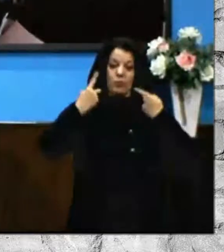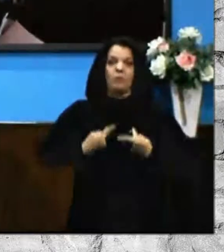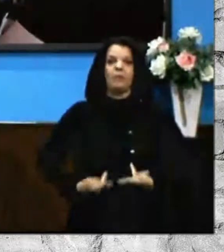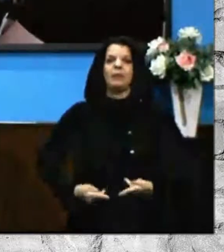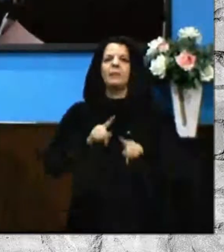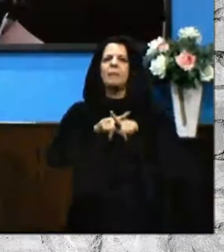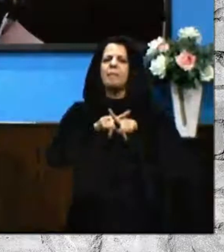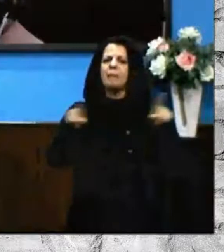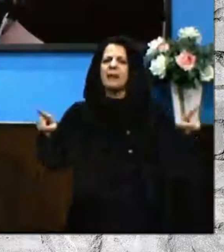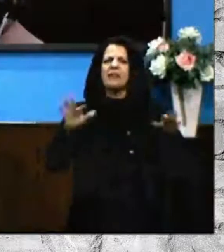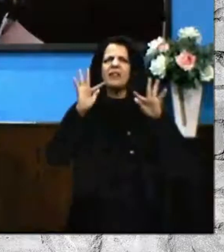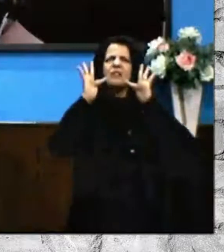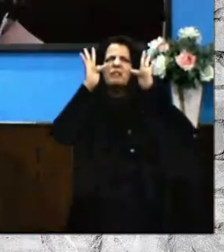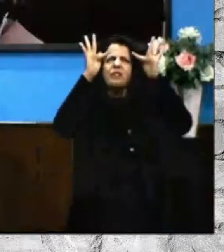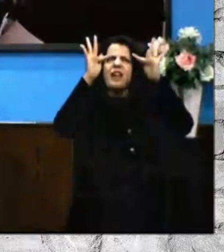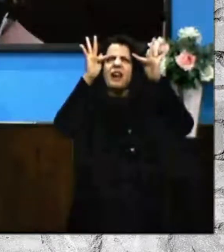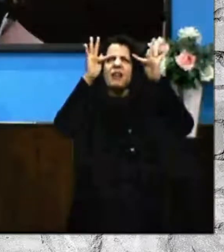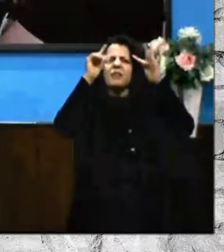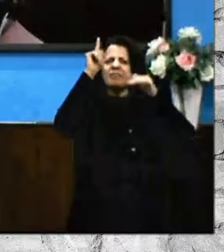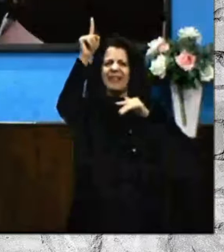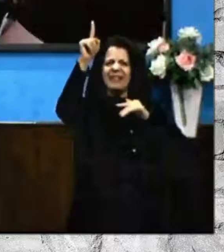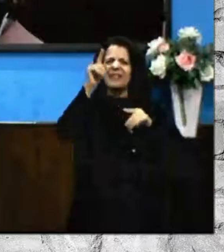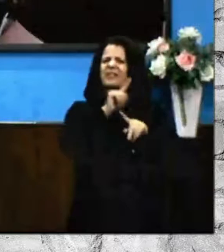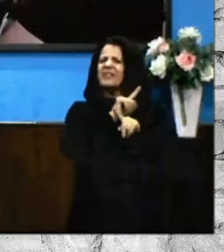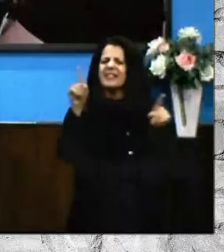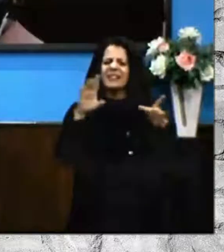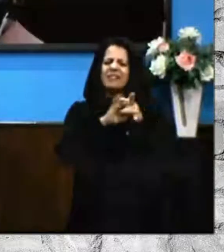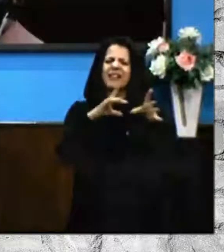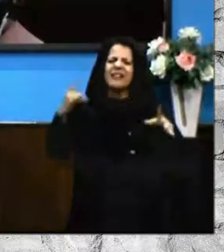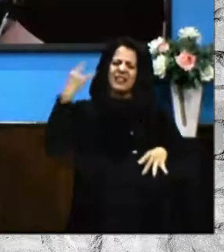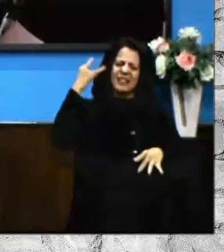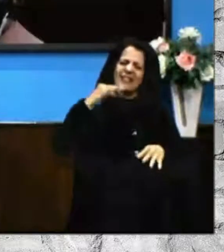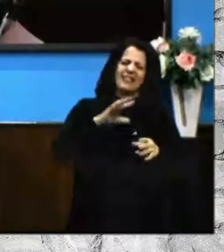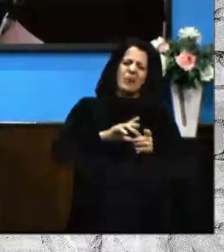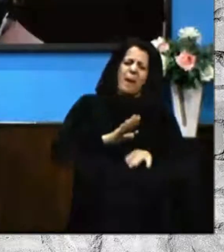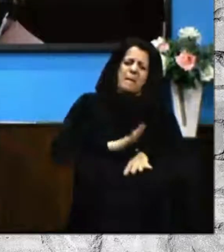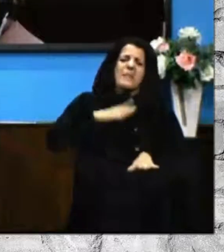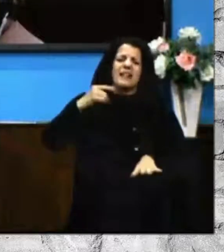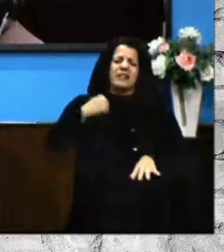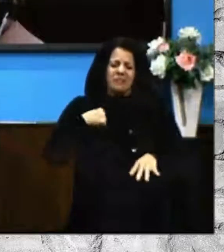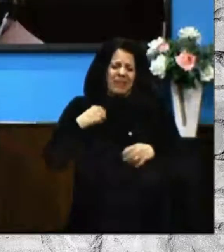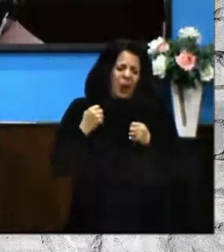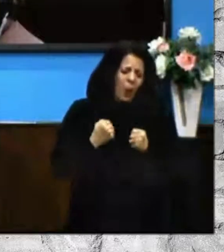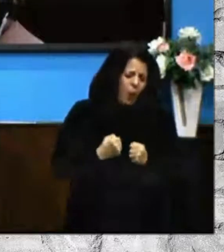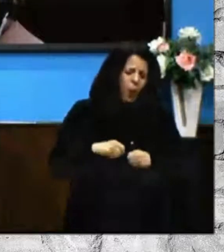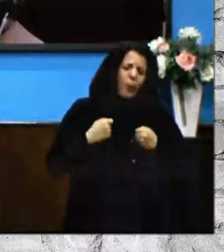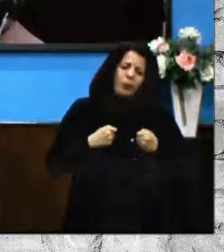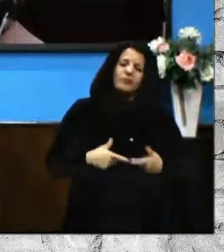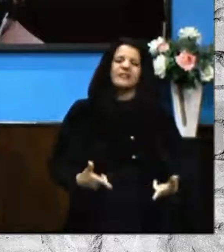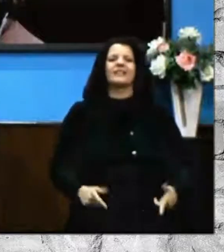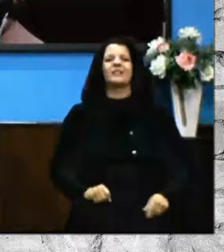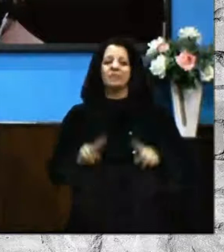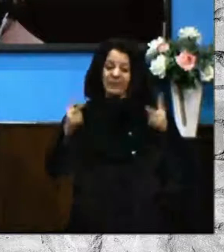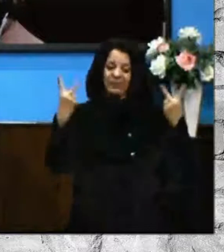que não vos deixará tentar acima do que podeis suportar, mas juntamente com a tentação